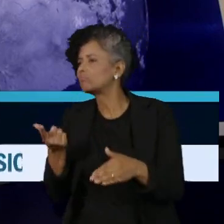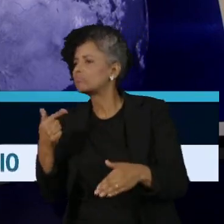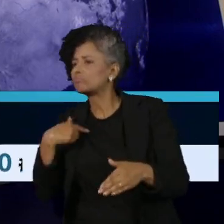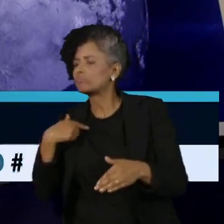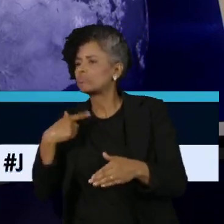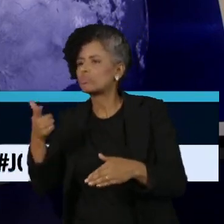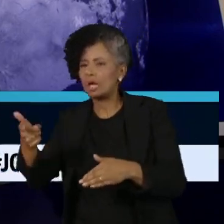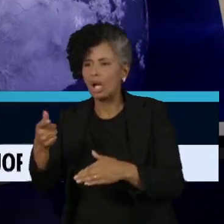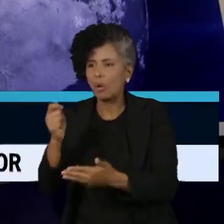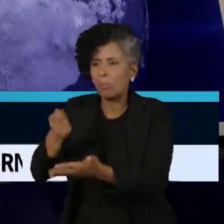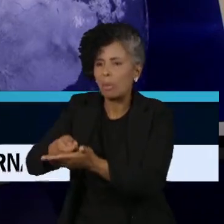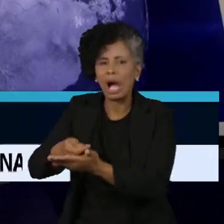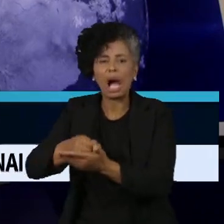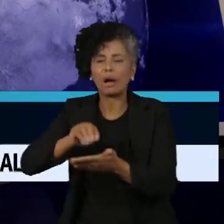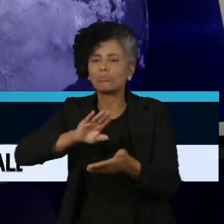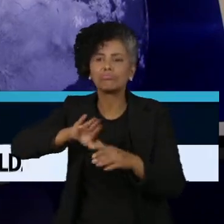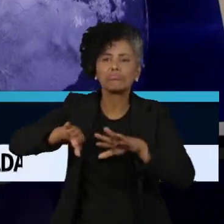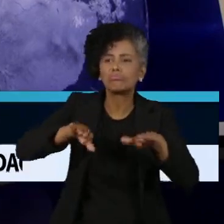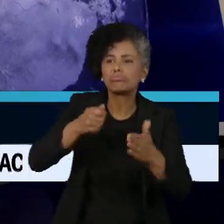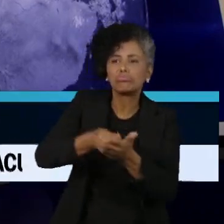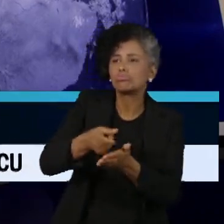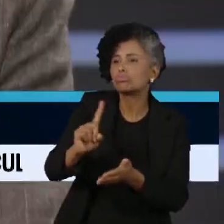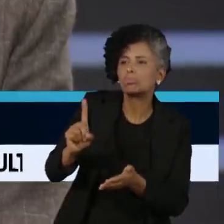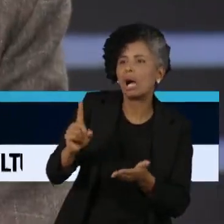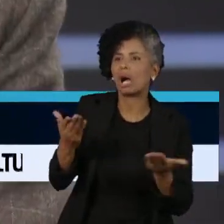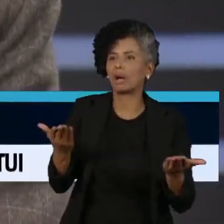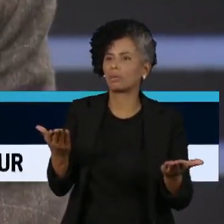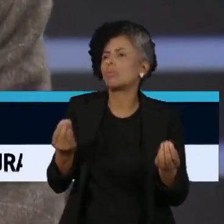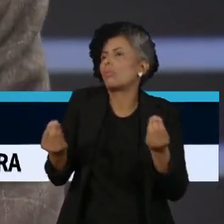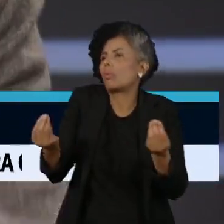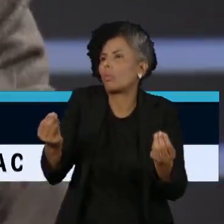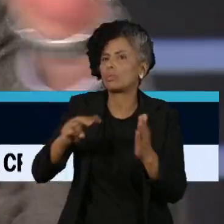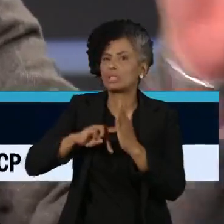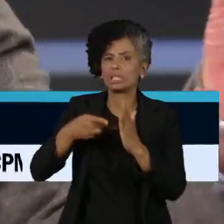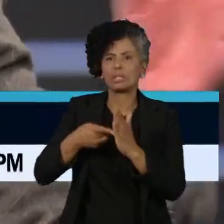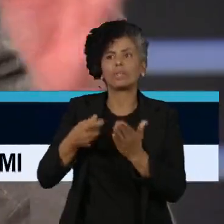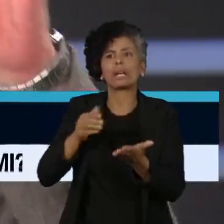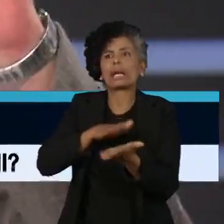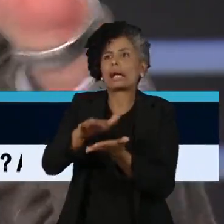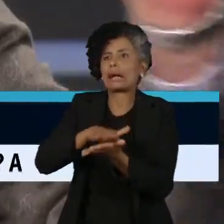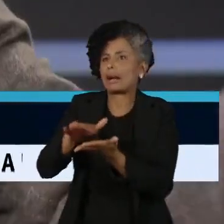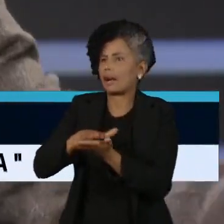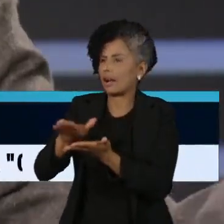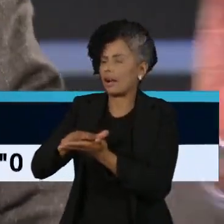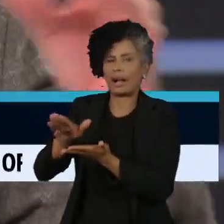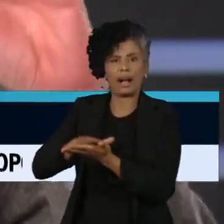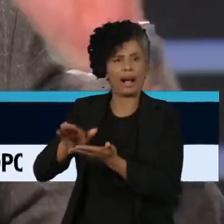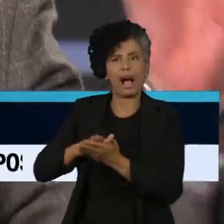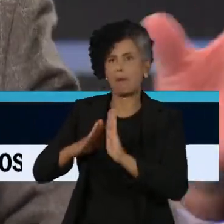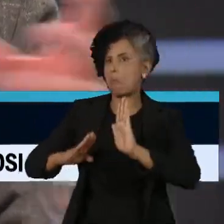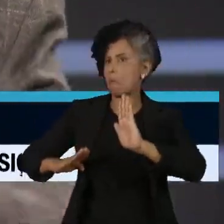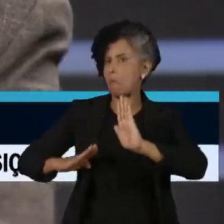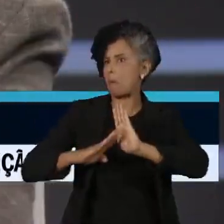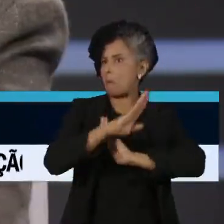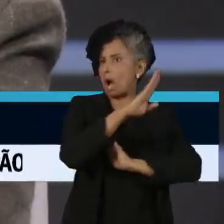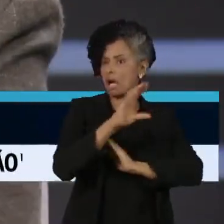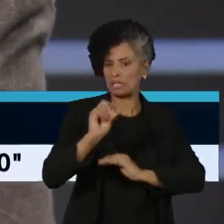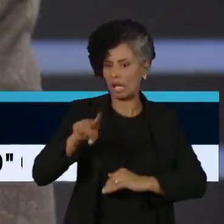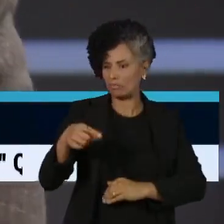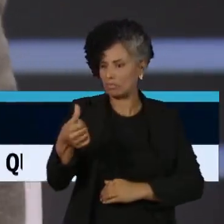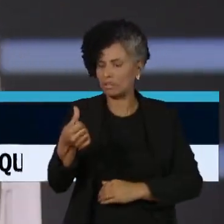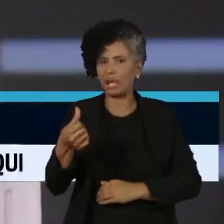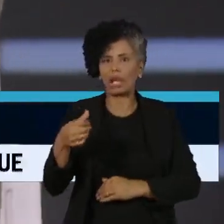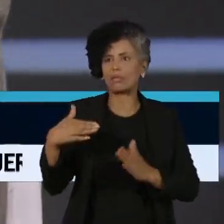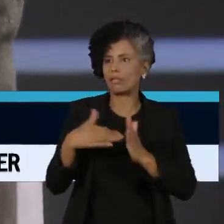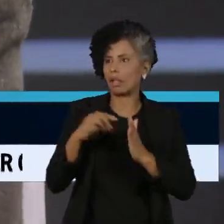regra. Significa que essas despesas podem crescer além desse mágico do 0,6 a 2,5